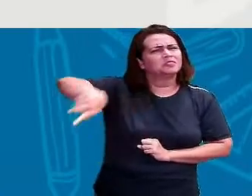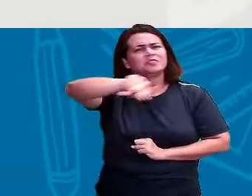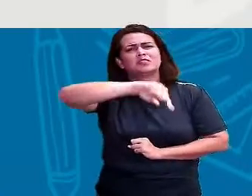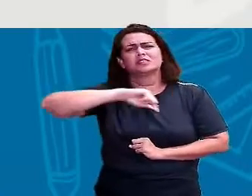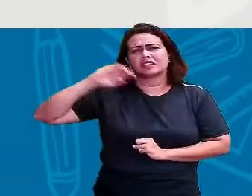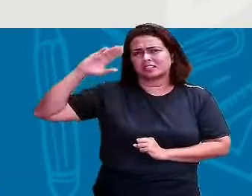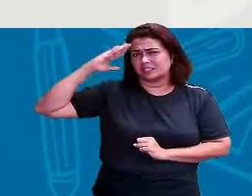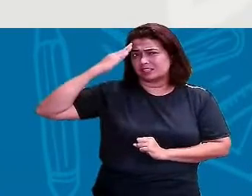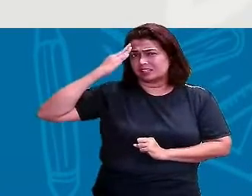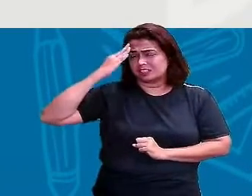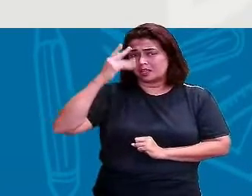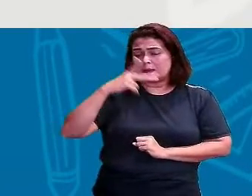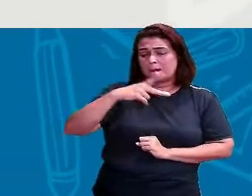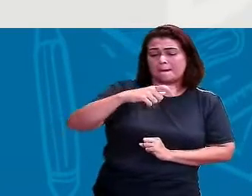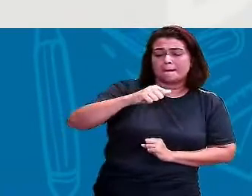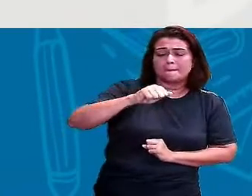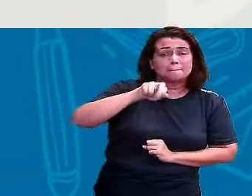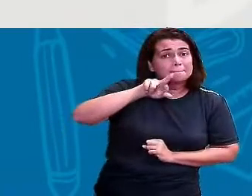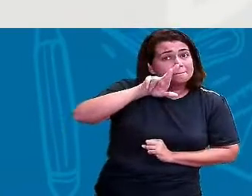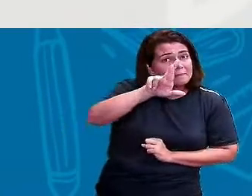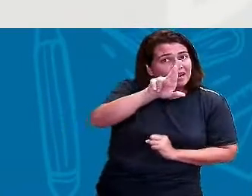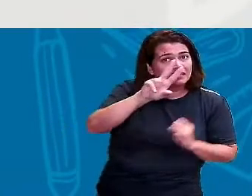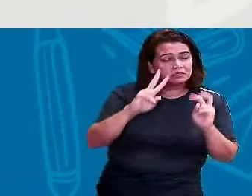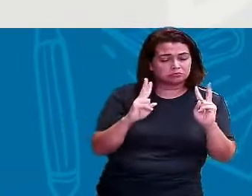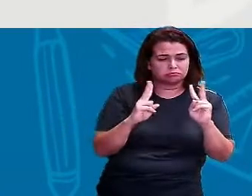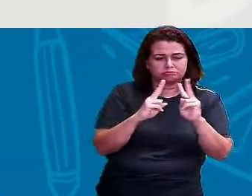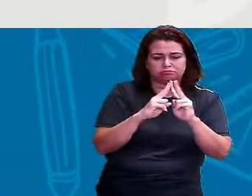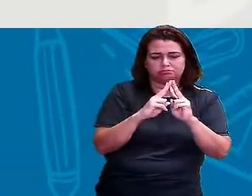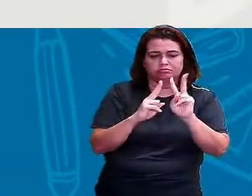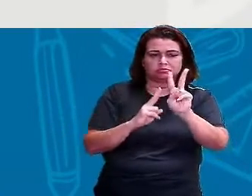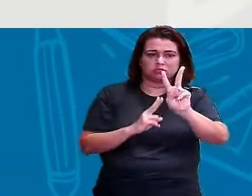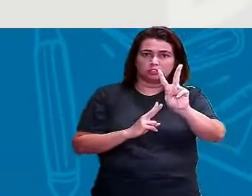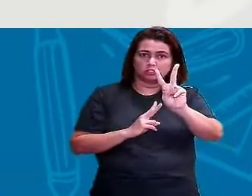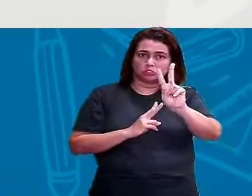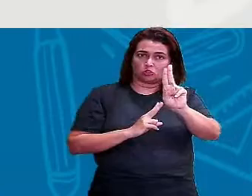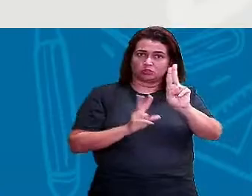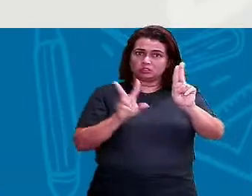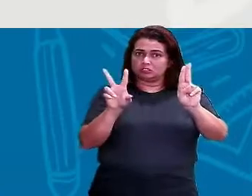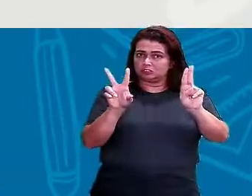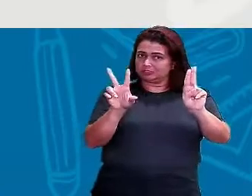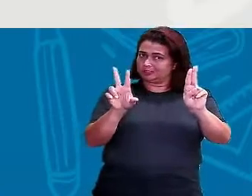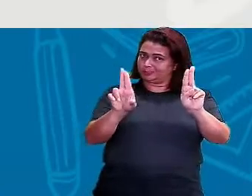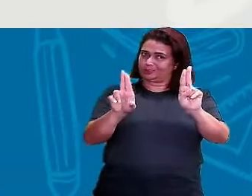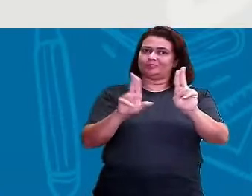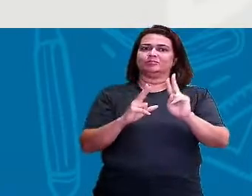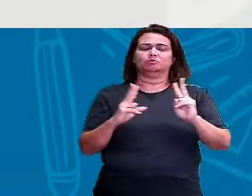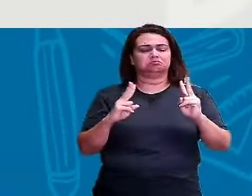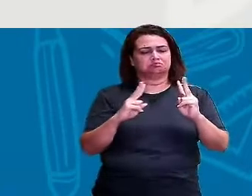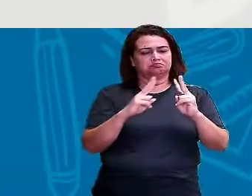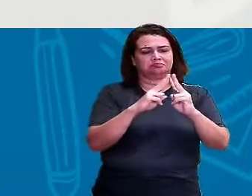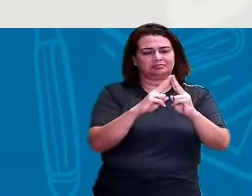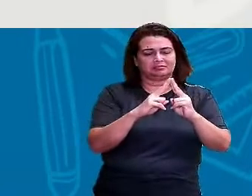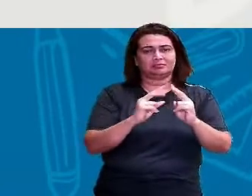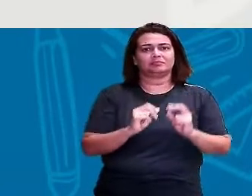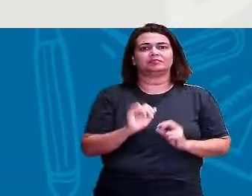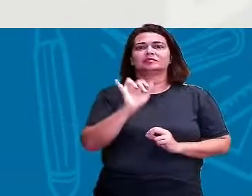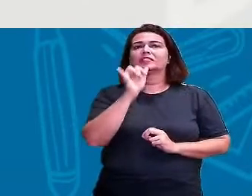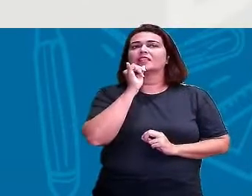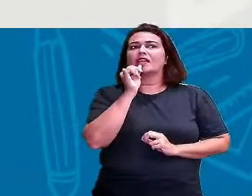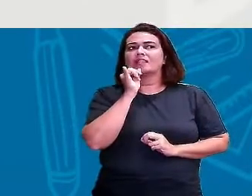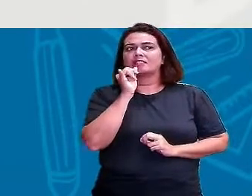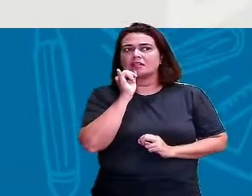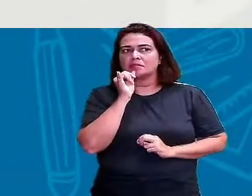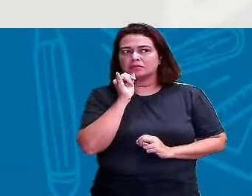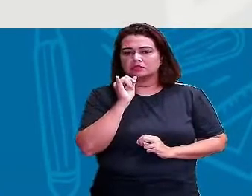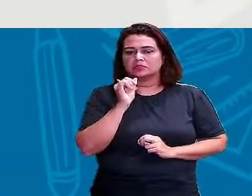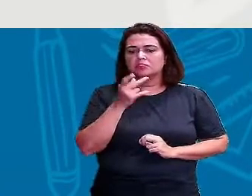quando a gente fala de par, nós estamos falando de casais, de 2 coisinhas juntas. Quando ele fala